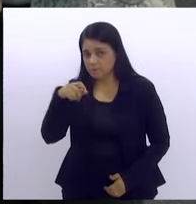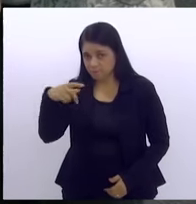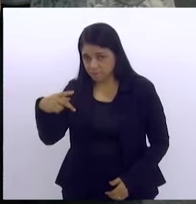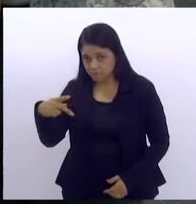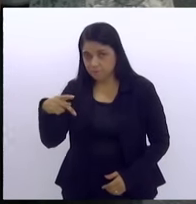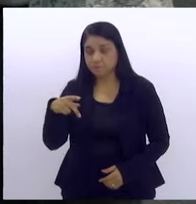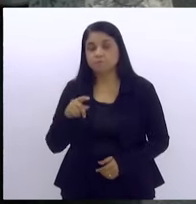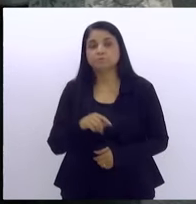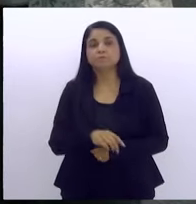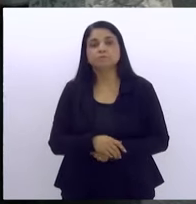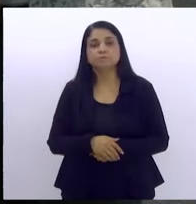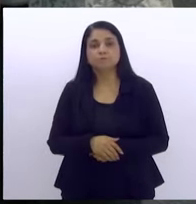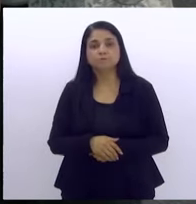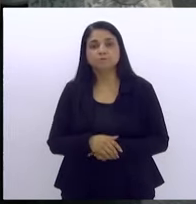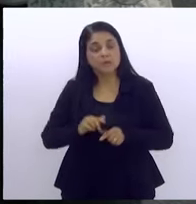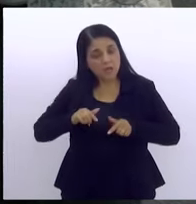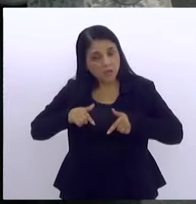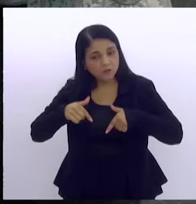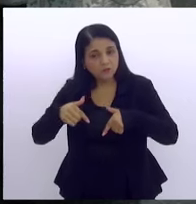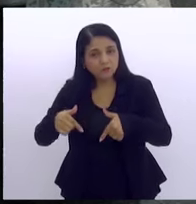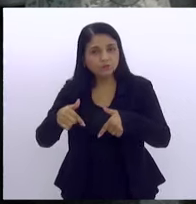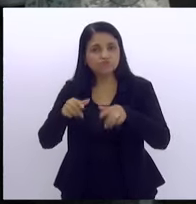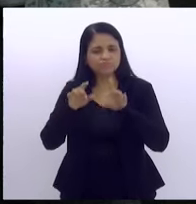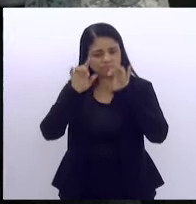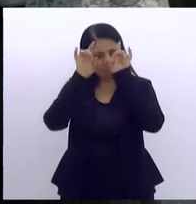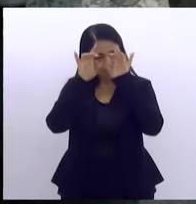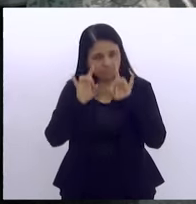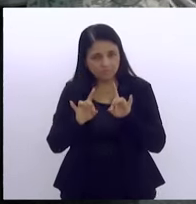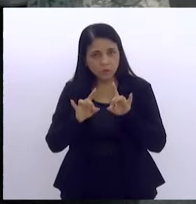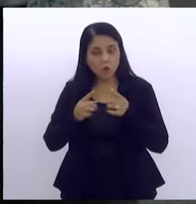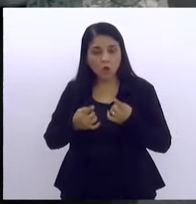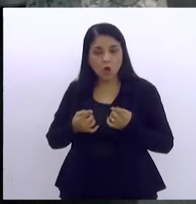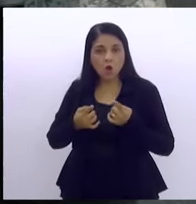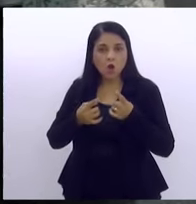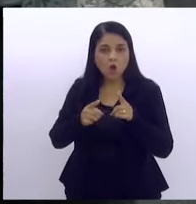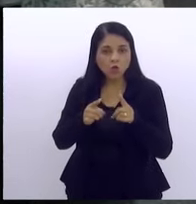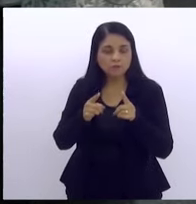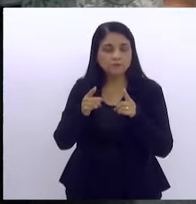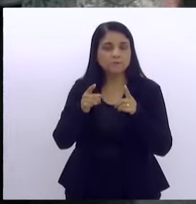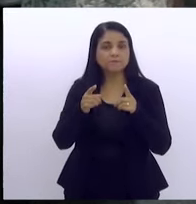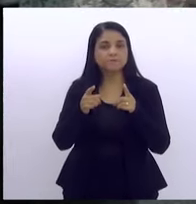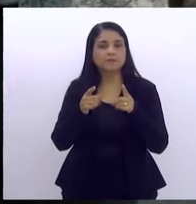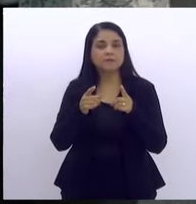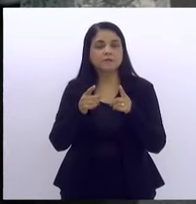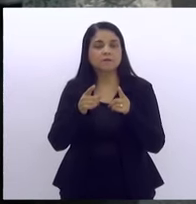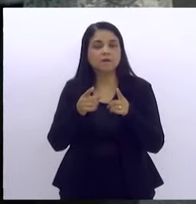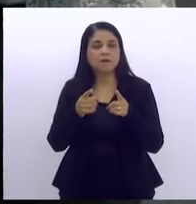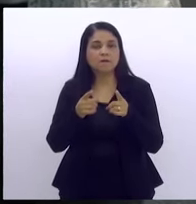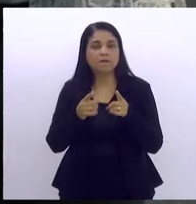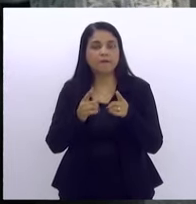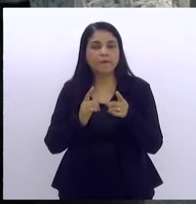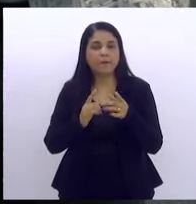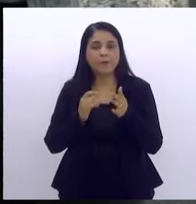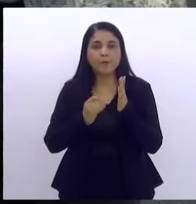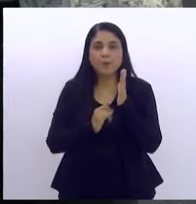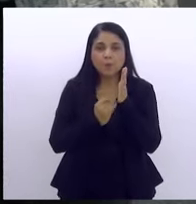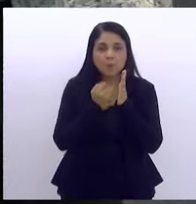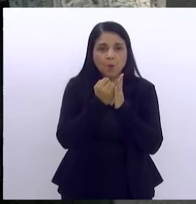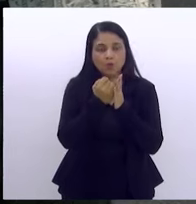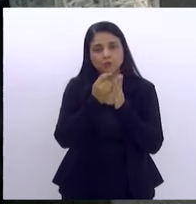de atuação especializada de combate à sonegação fiscal e aos ilícitos contra a